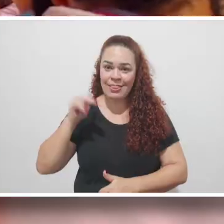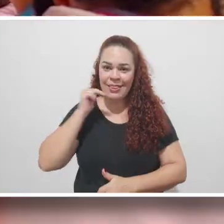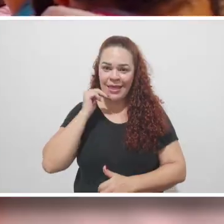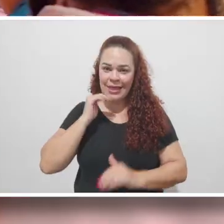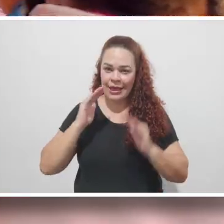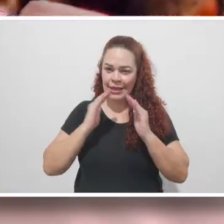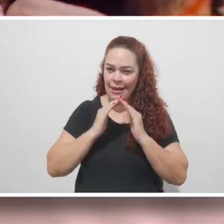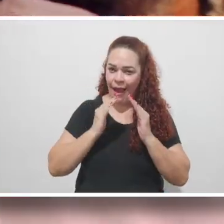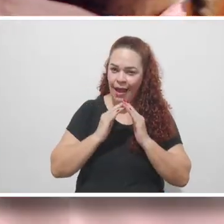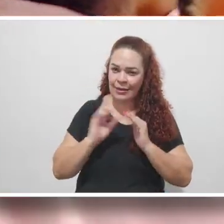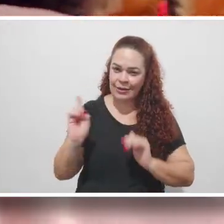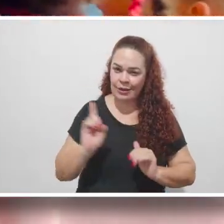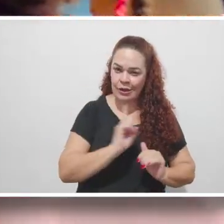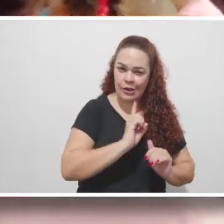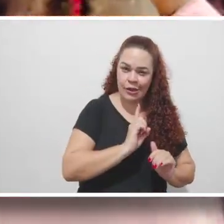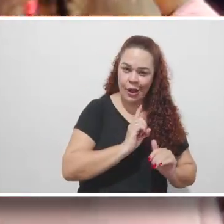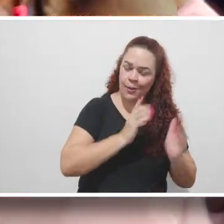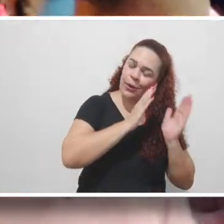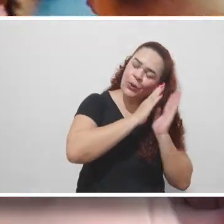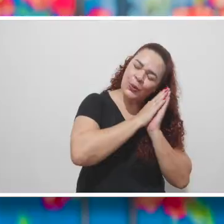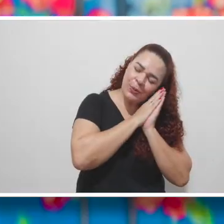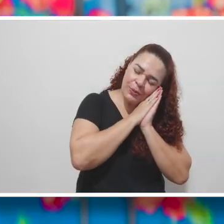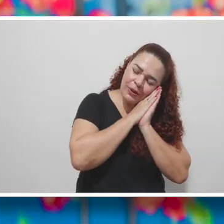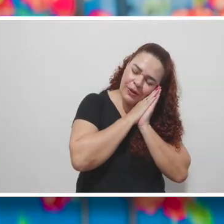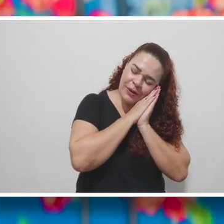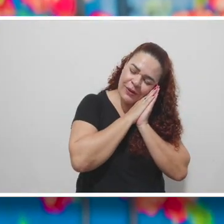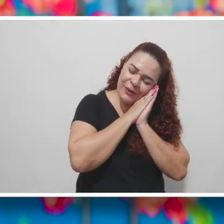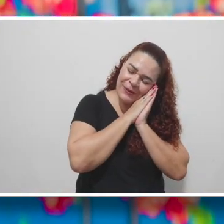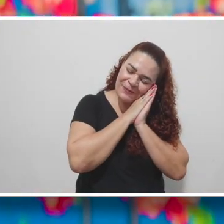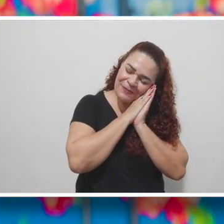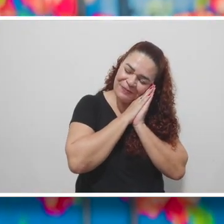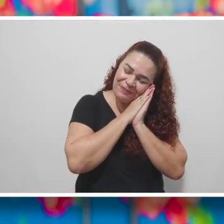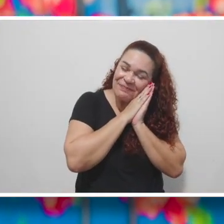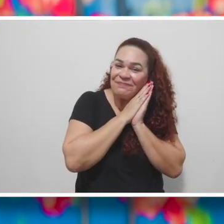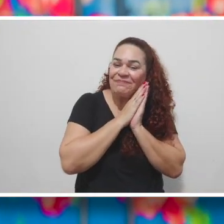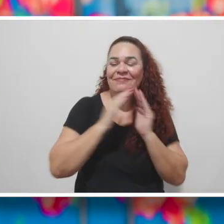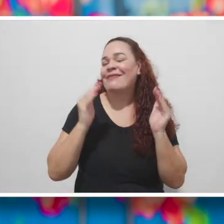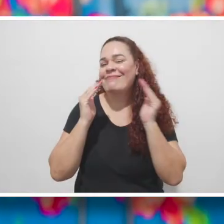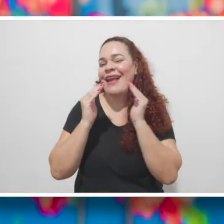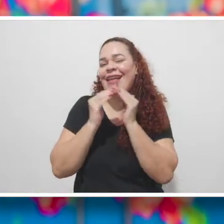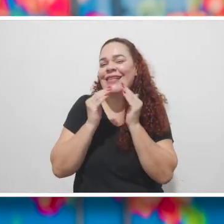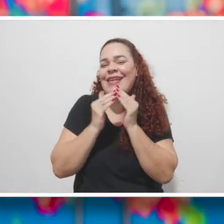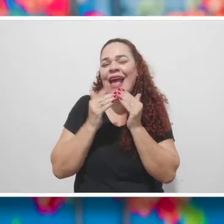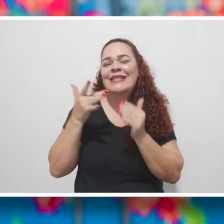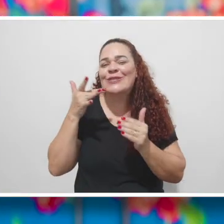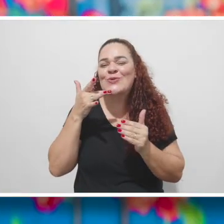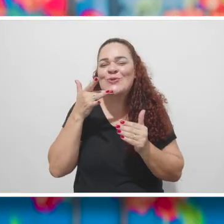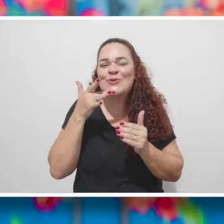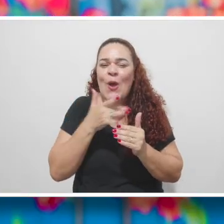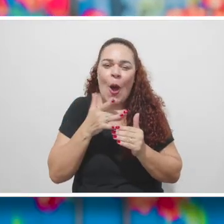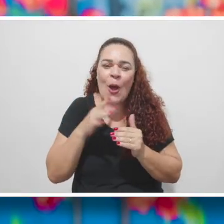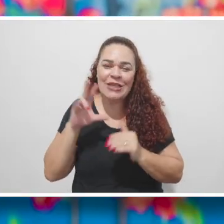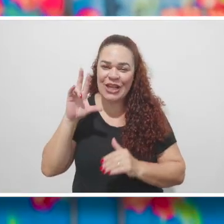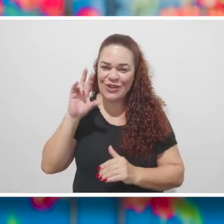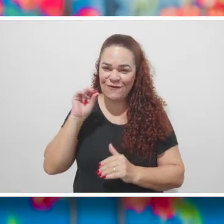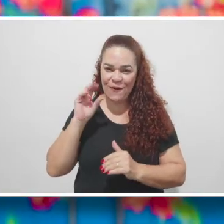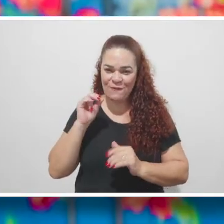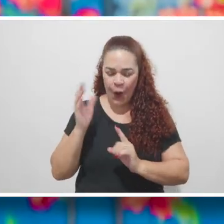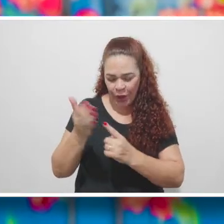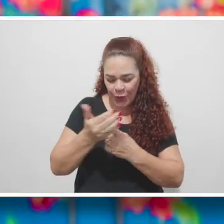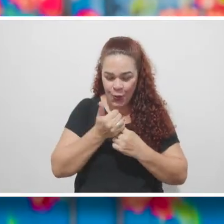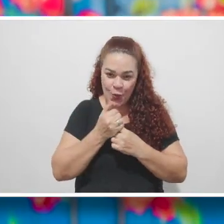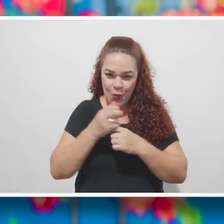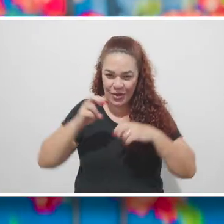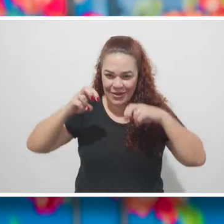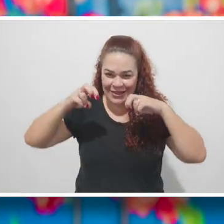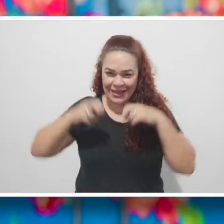iam dormir lá na minha casa, né? Então aquela casa gostosa de vó, acolhedora, né? De